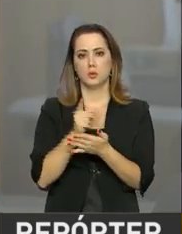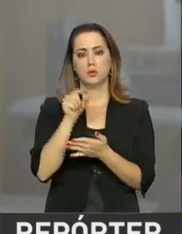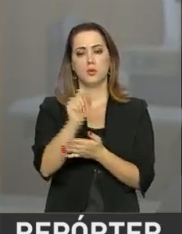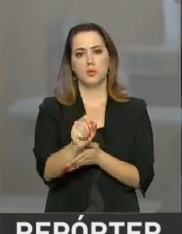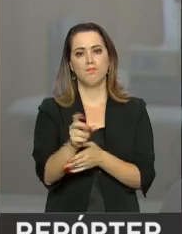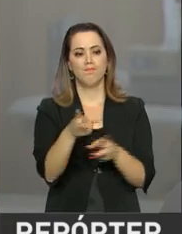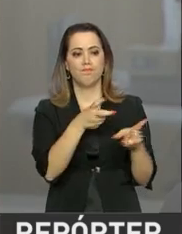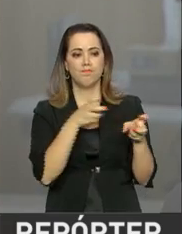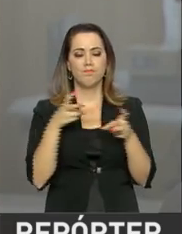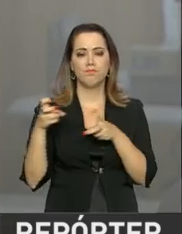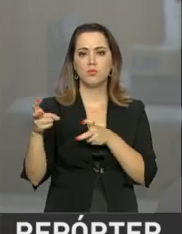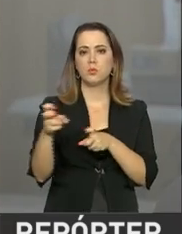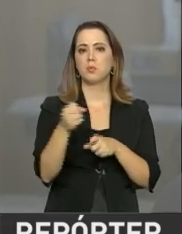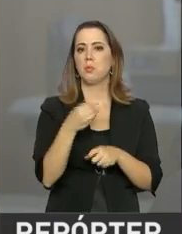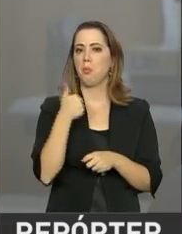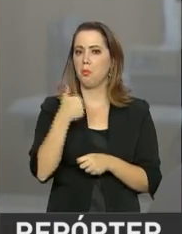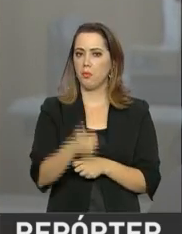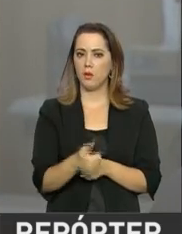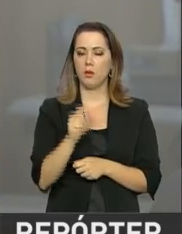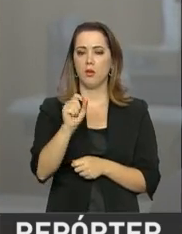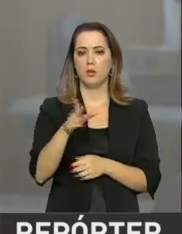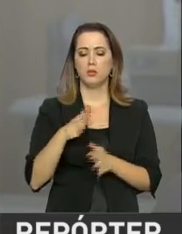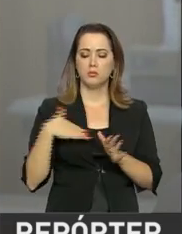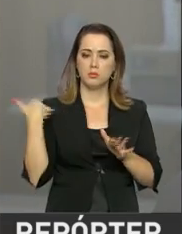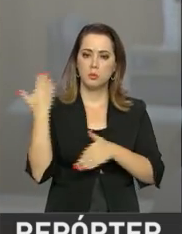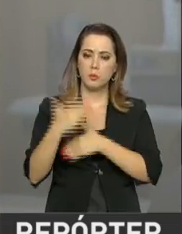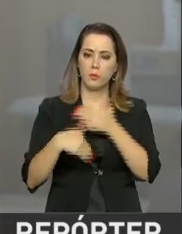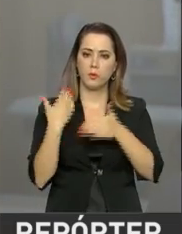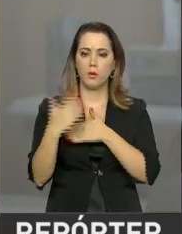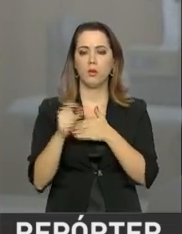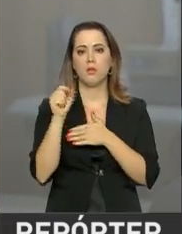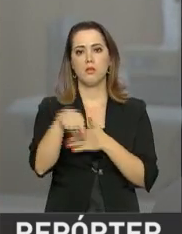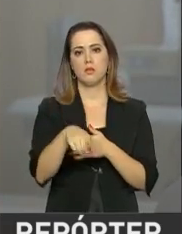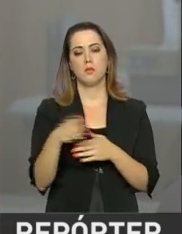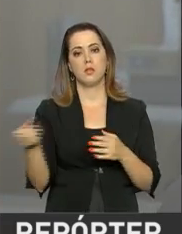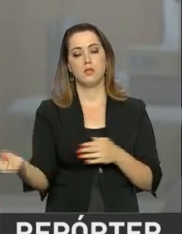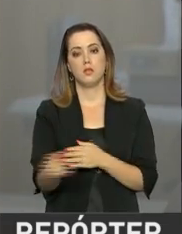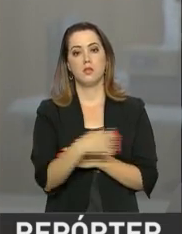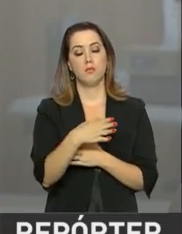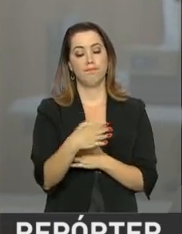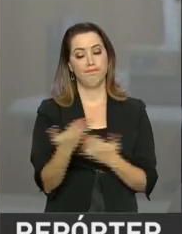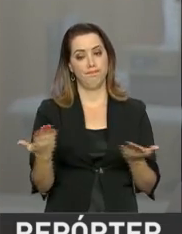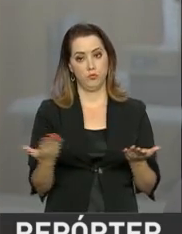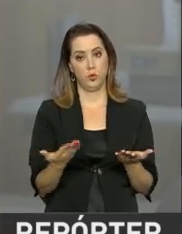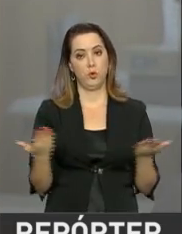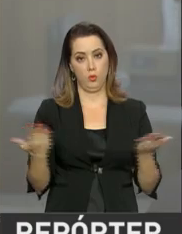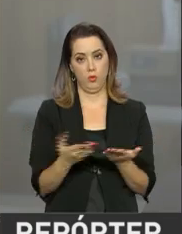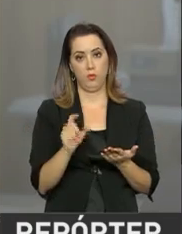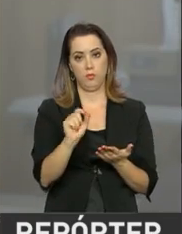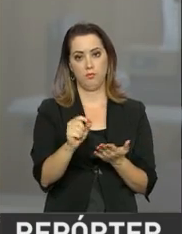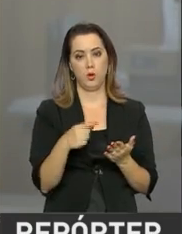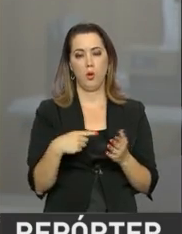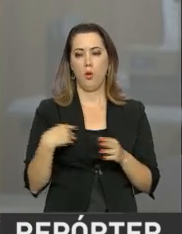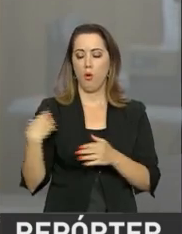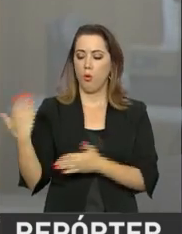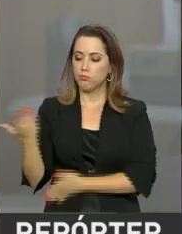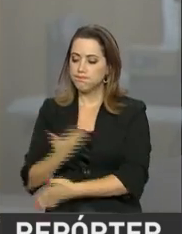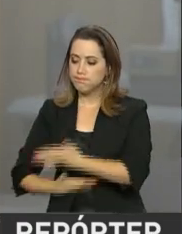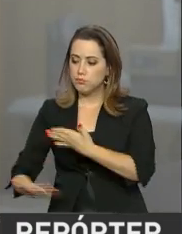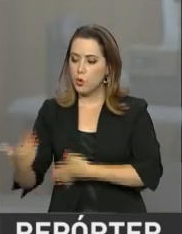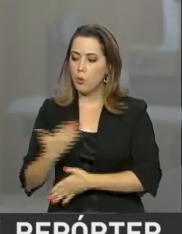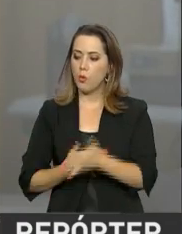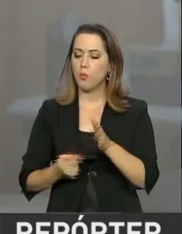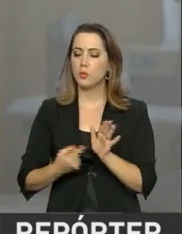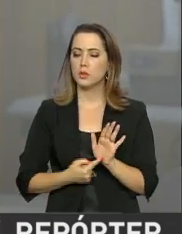expectativa positiva que a se estabelece nesse novo cenário o mercado mostra sinais